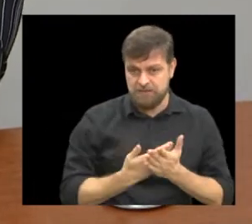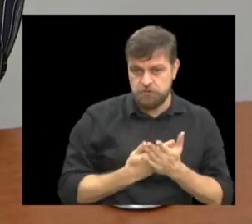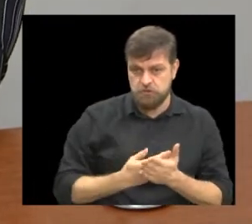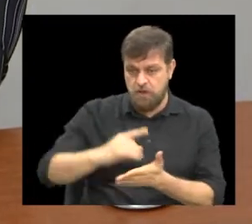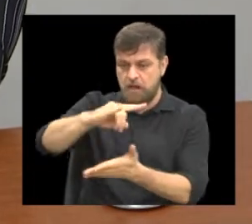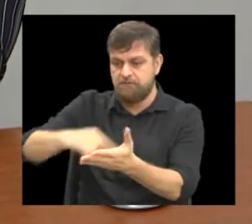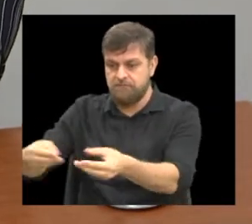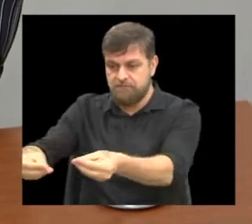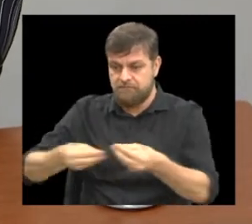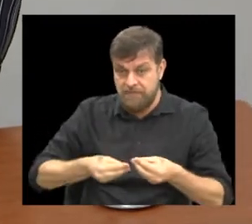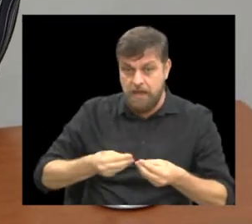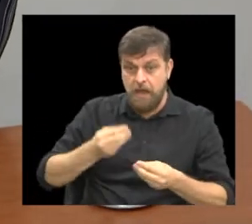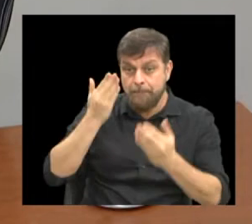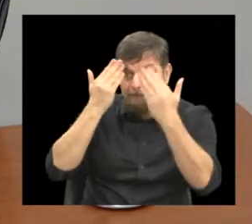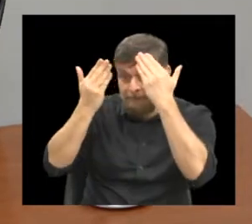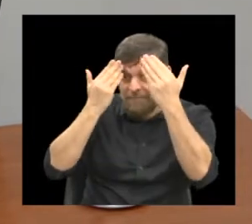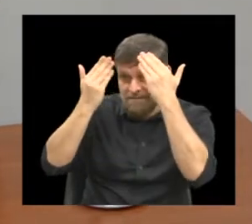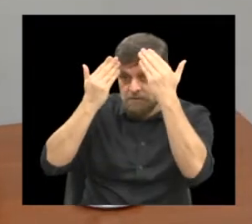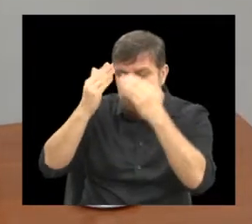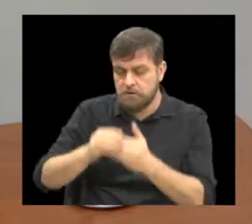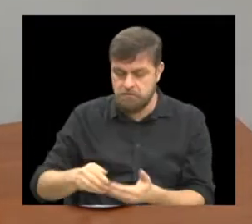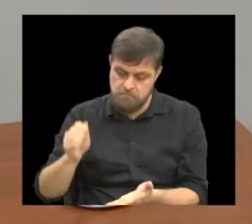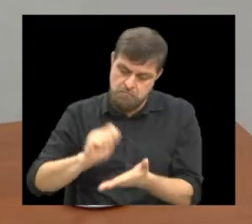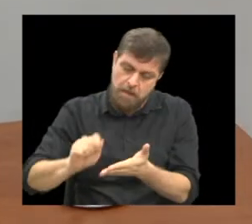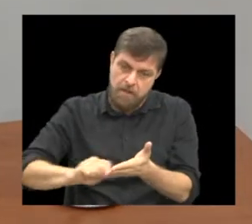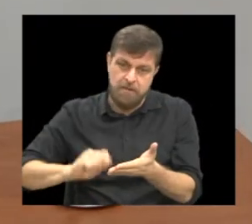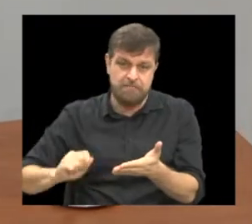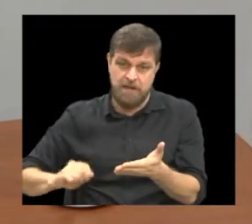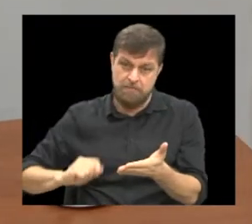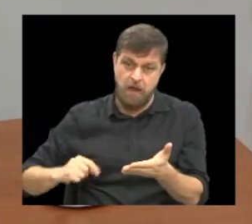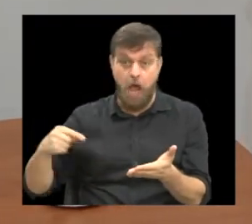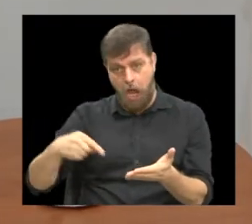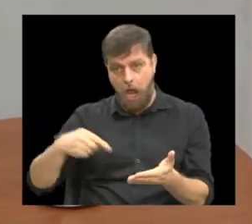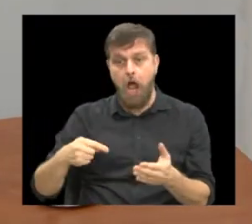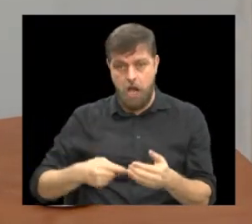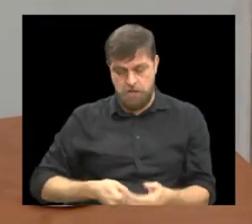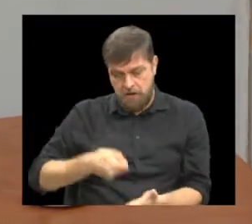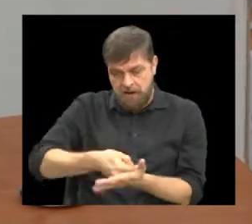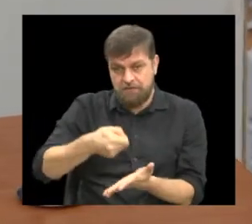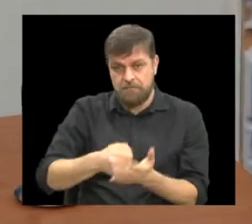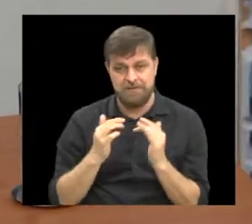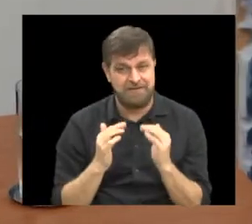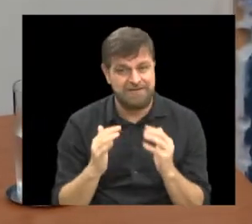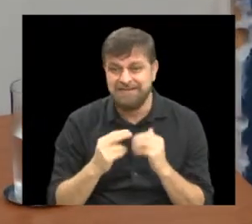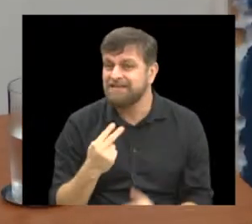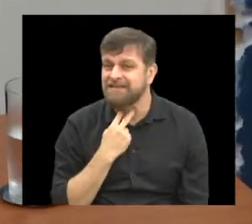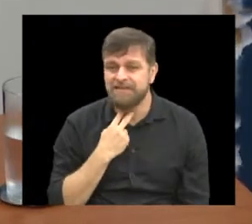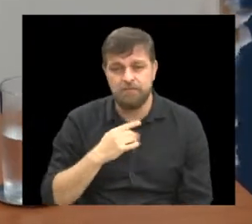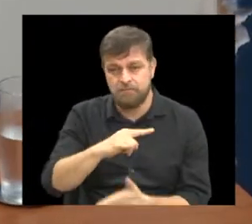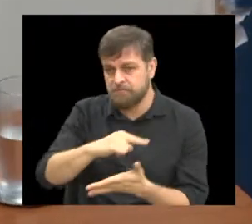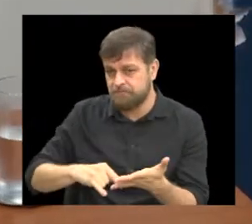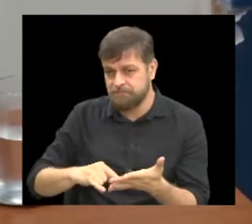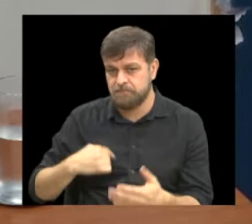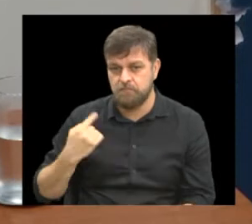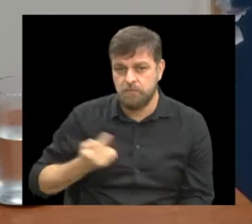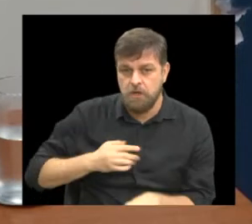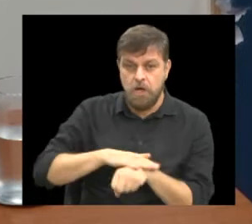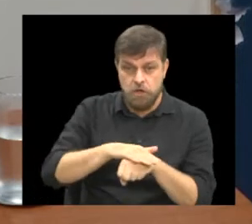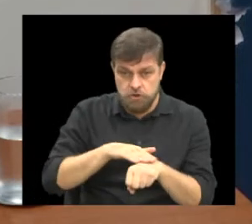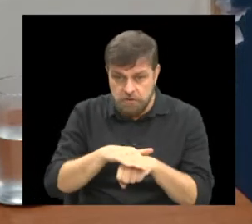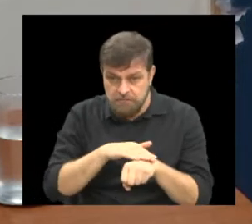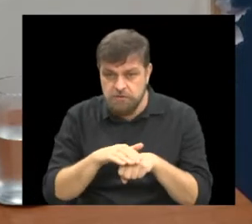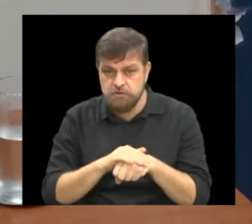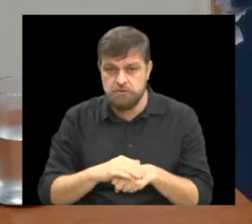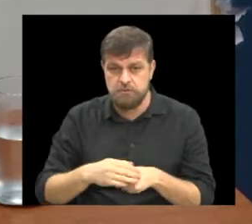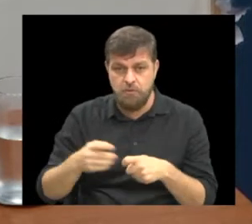de psicólogos, né, falando que é autista. E não é. Né? Então, até outro dia eu conversei com a nossa